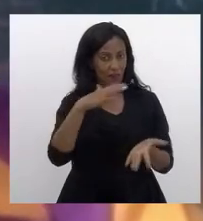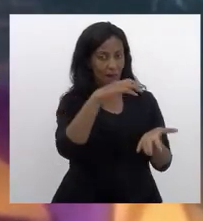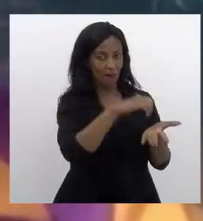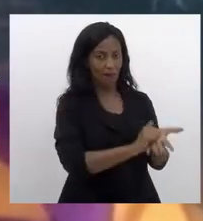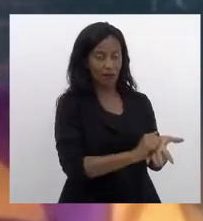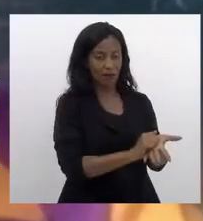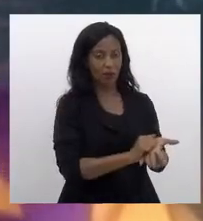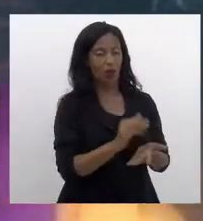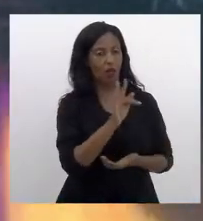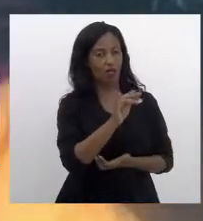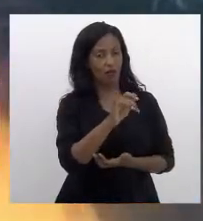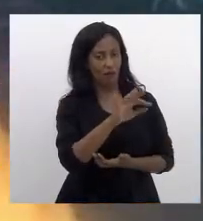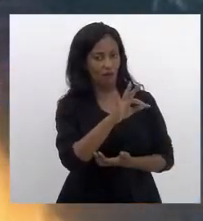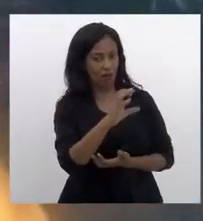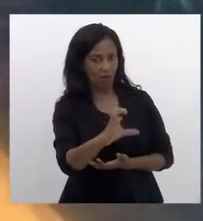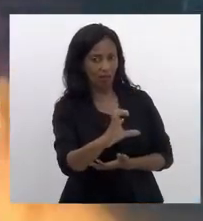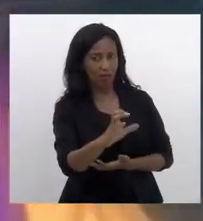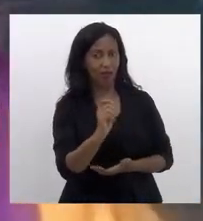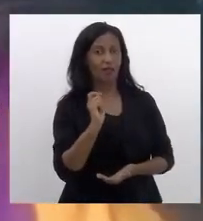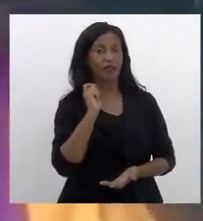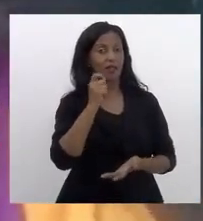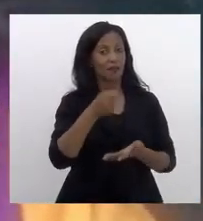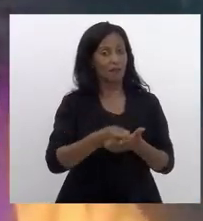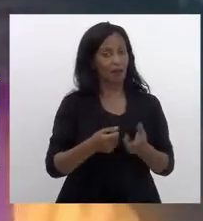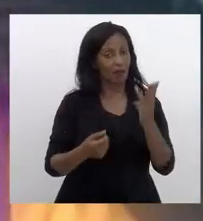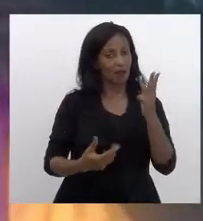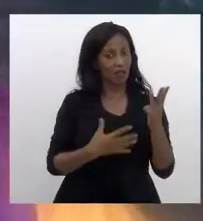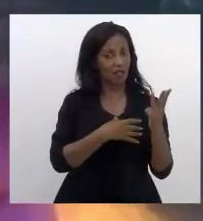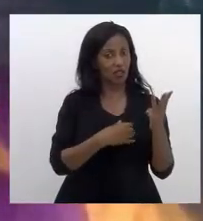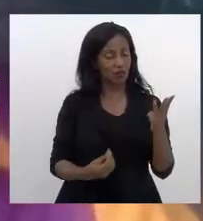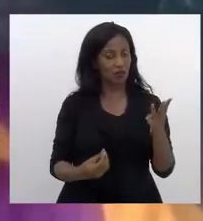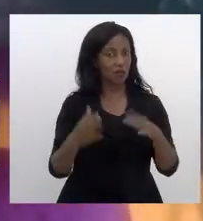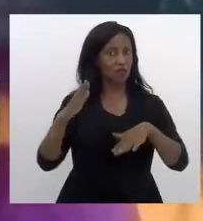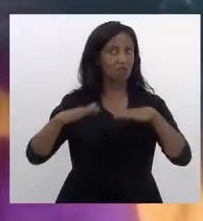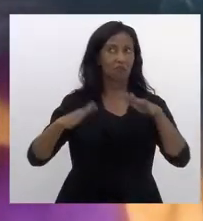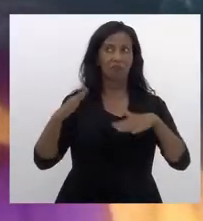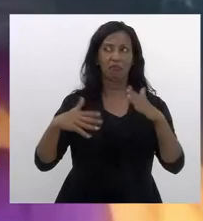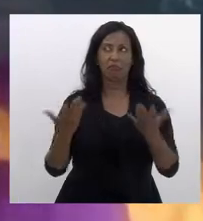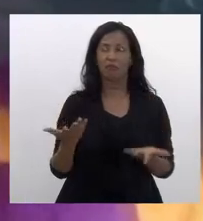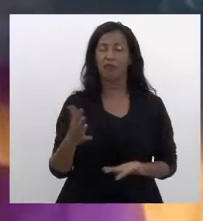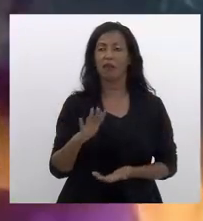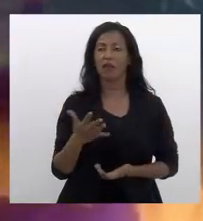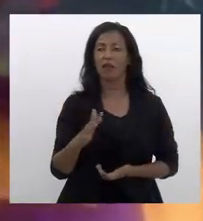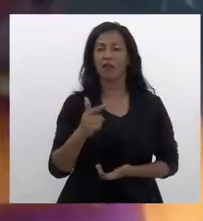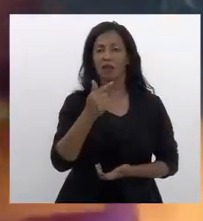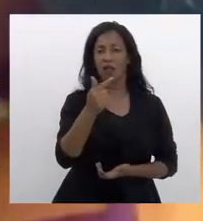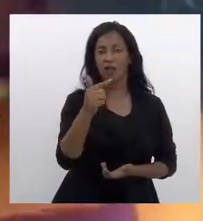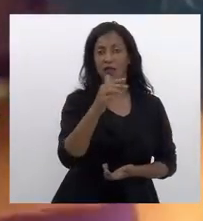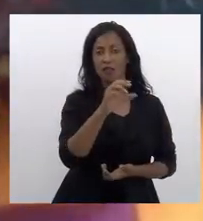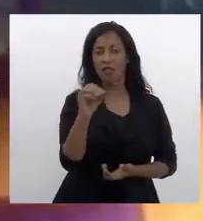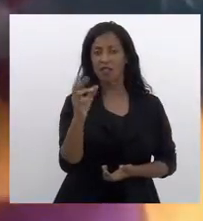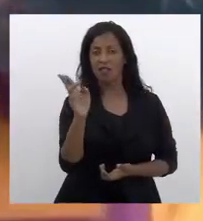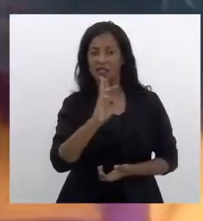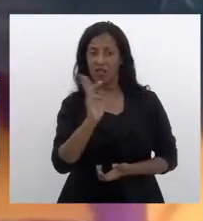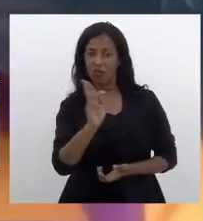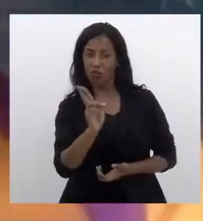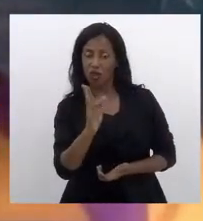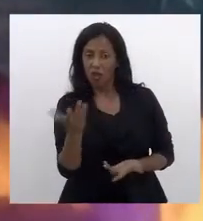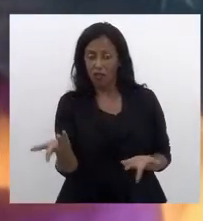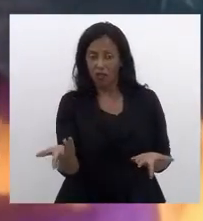rede FAETEC, teria que gastar com seus 3 filhos o equivalente a aproximadamente R$ 700 de um